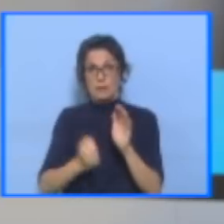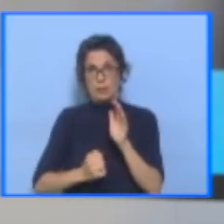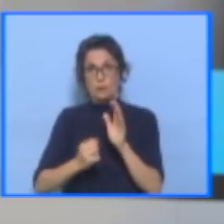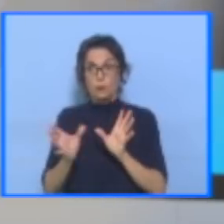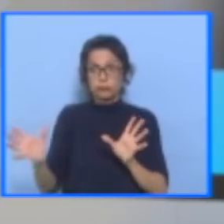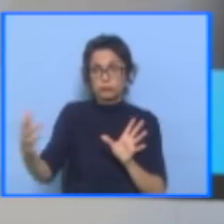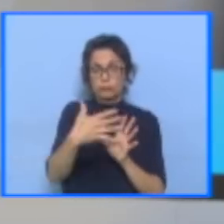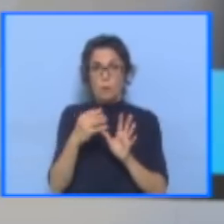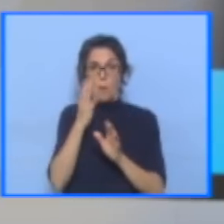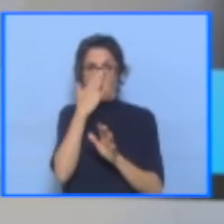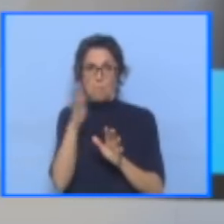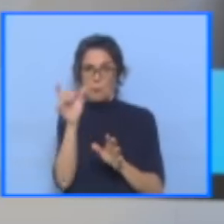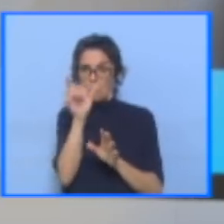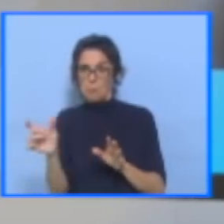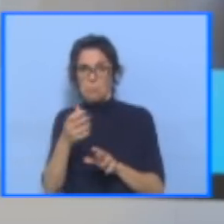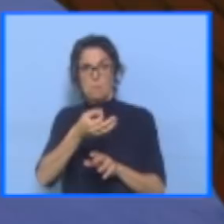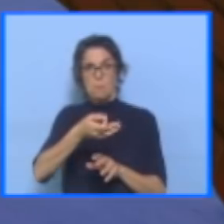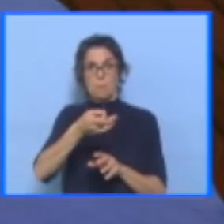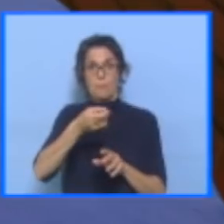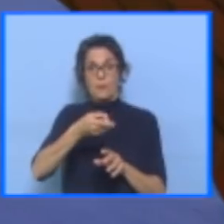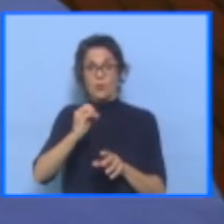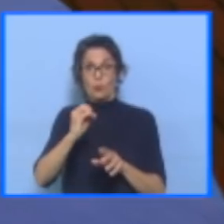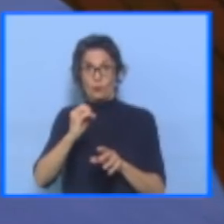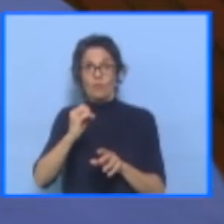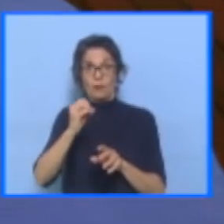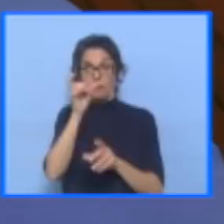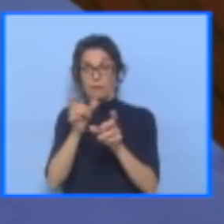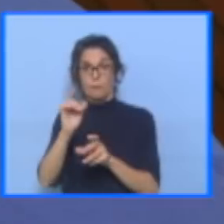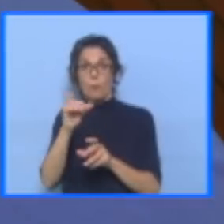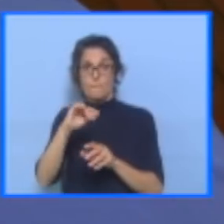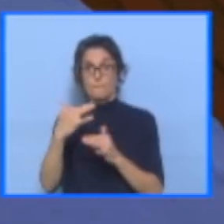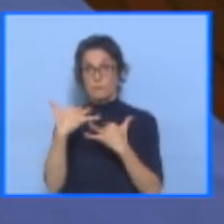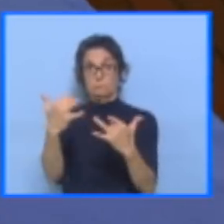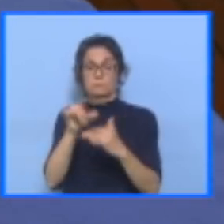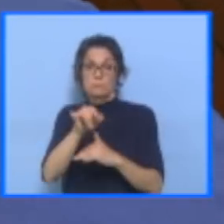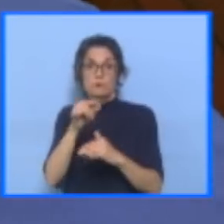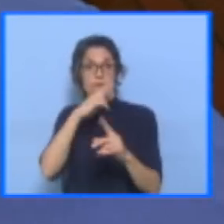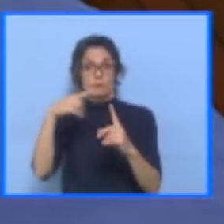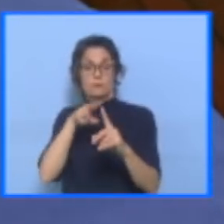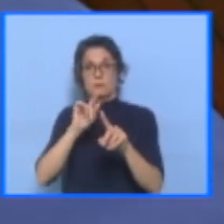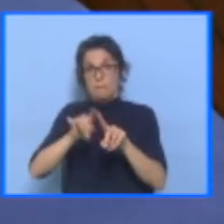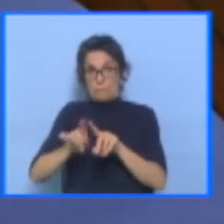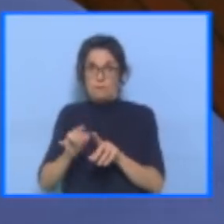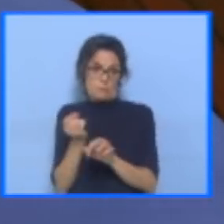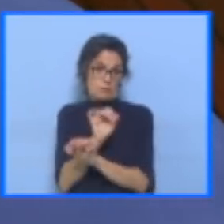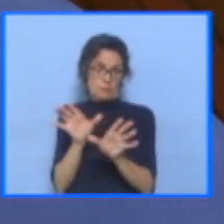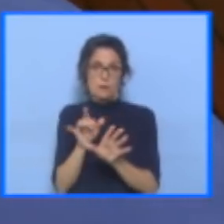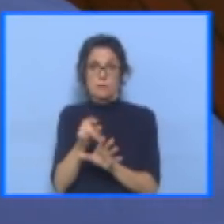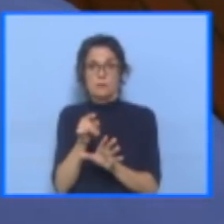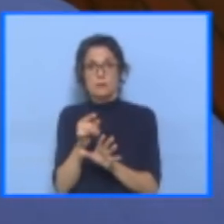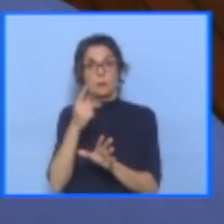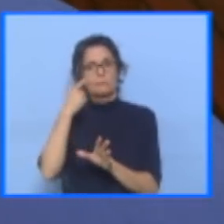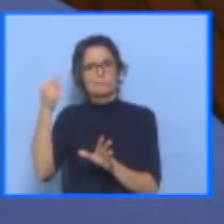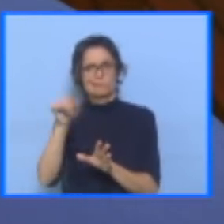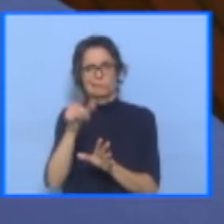como cerca de 90 investigadores, mais o público, existe uma diversidade de perspectivas. Os especialistas,